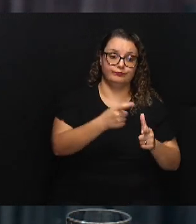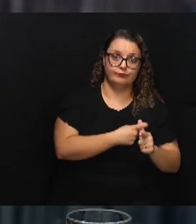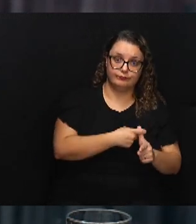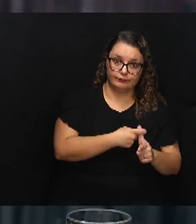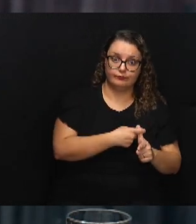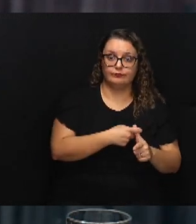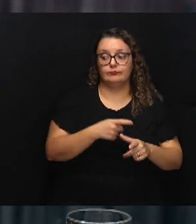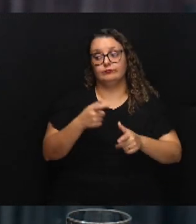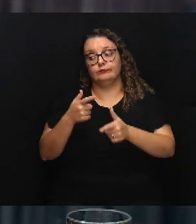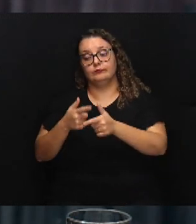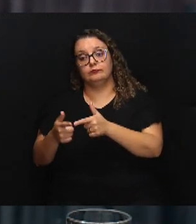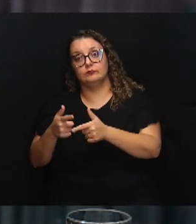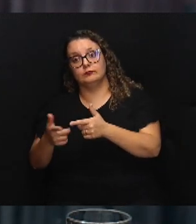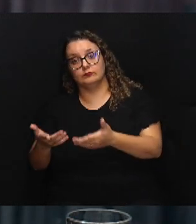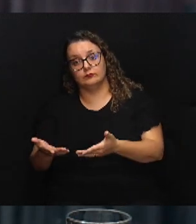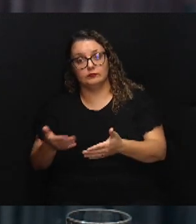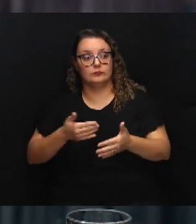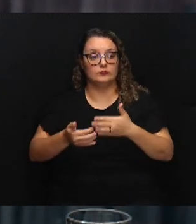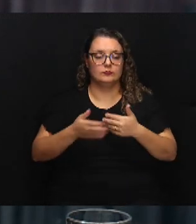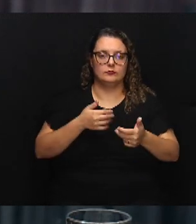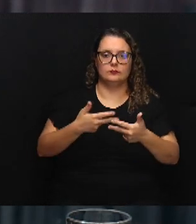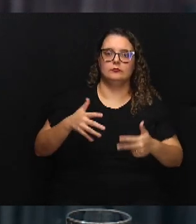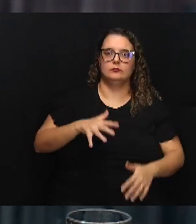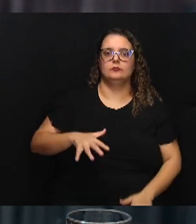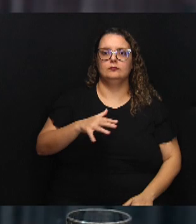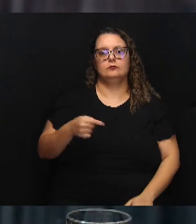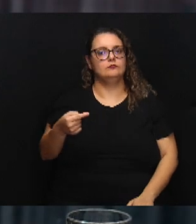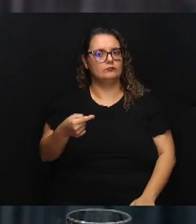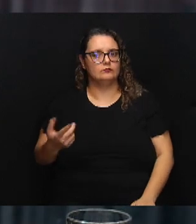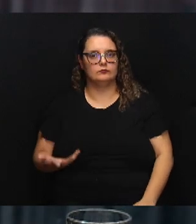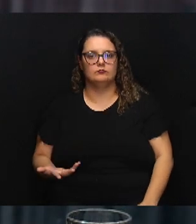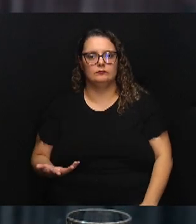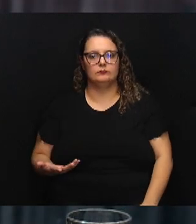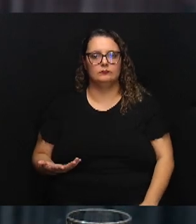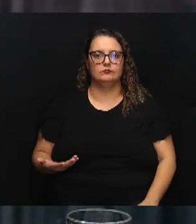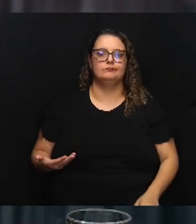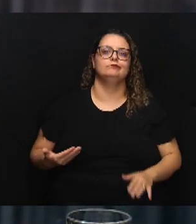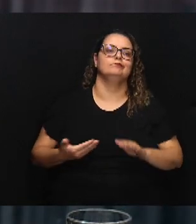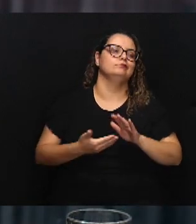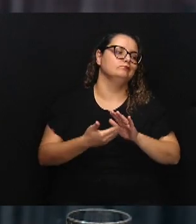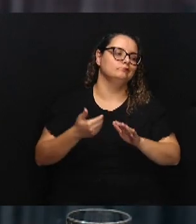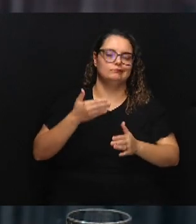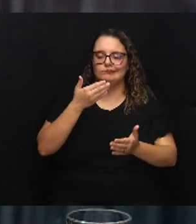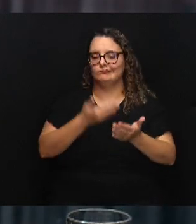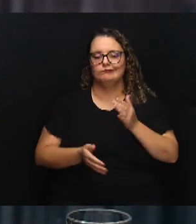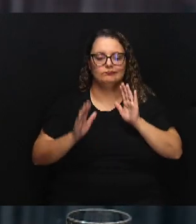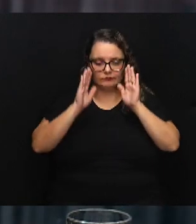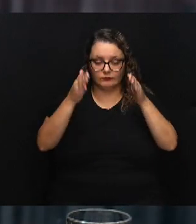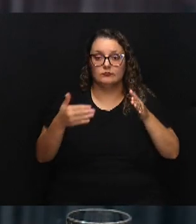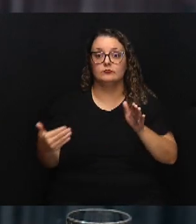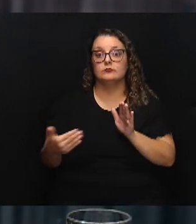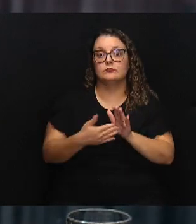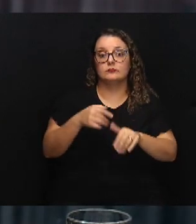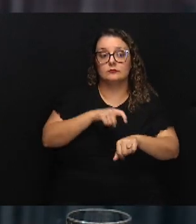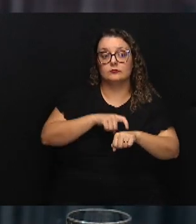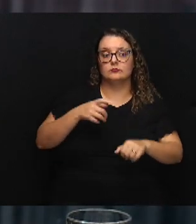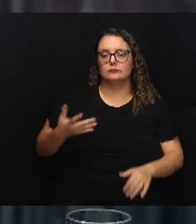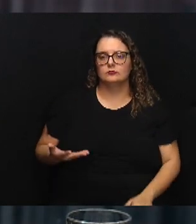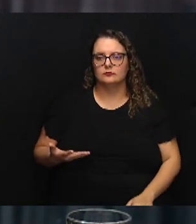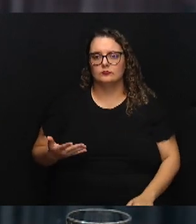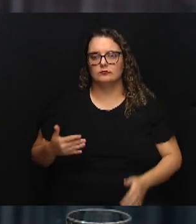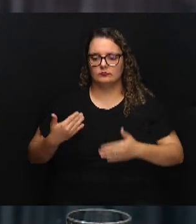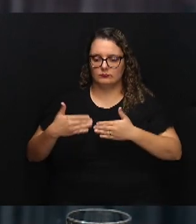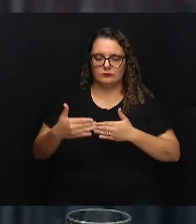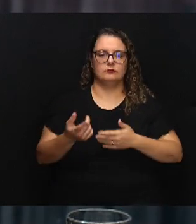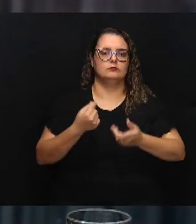que um problema, qualquer coisa do âmbito negativo, tira muita gente do centro. Então, até que ponto você vai para frente